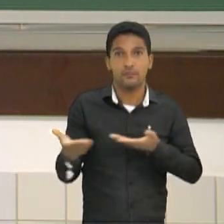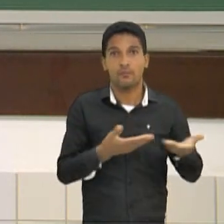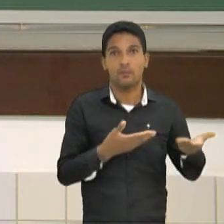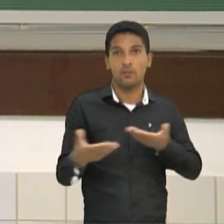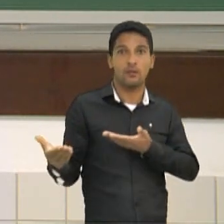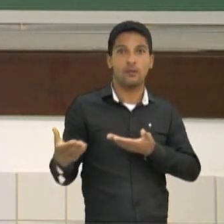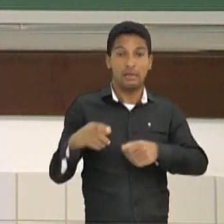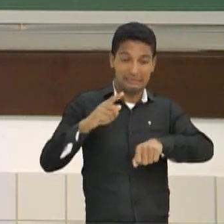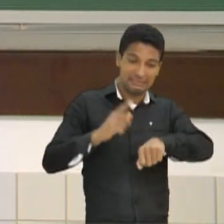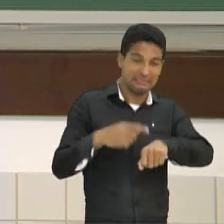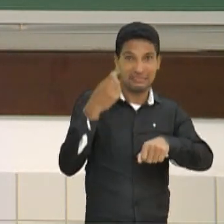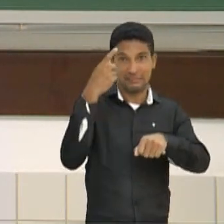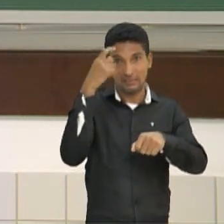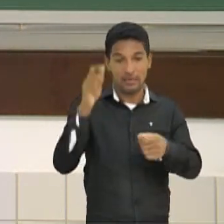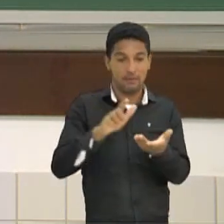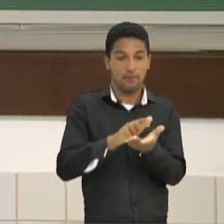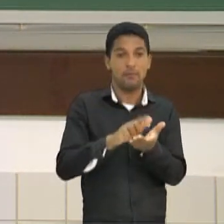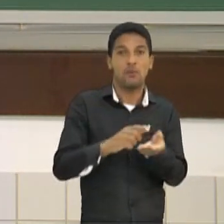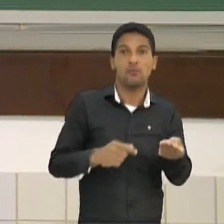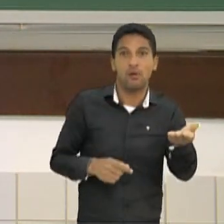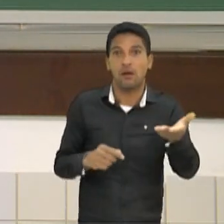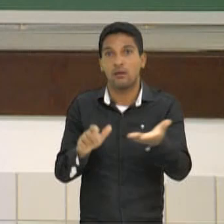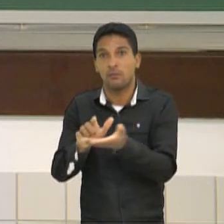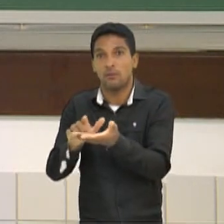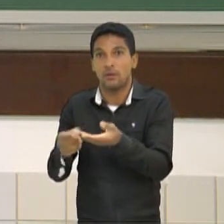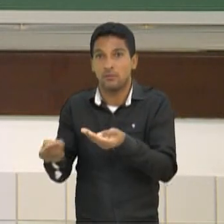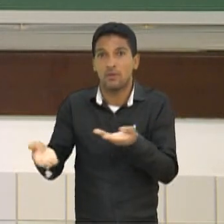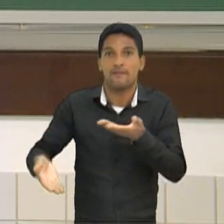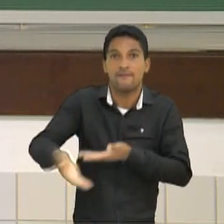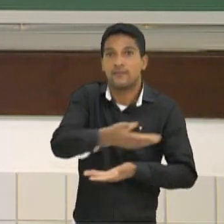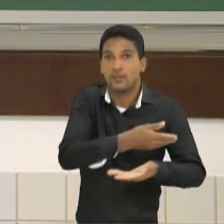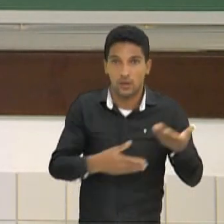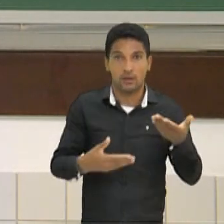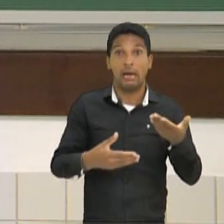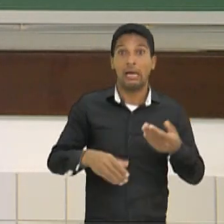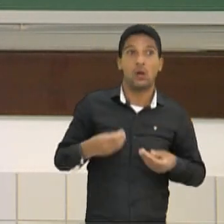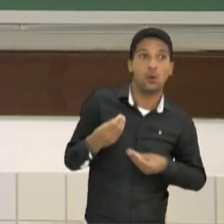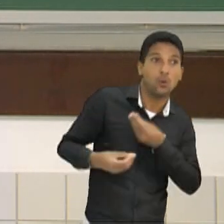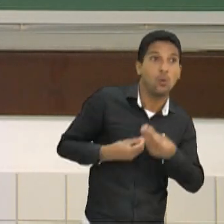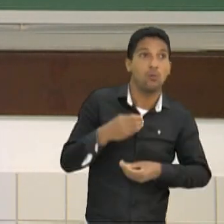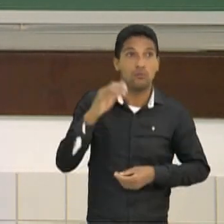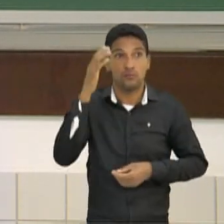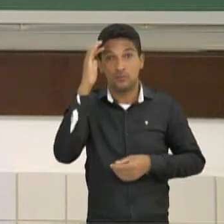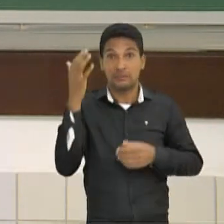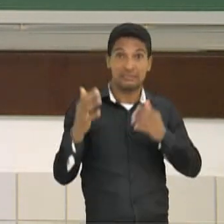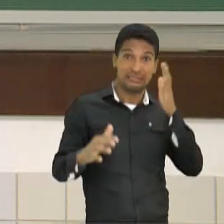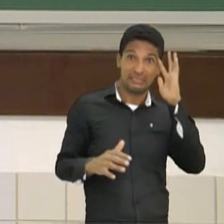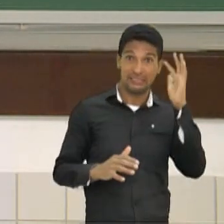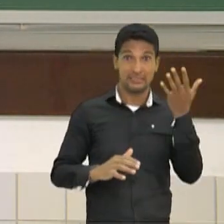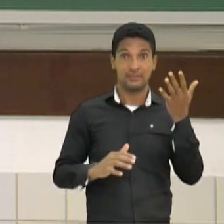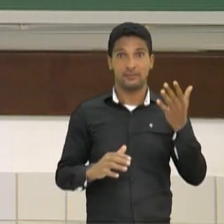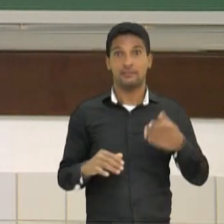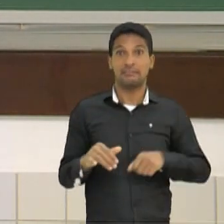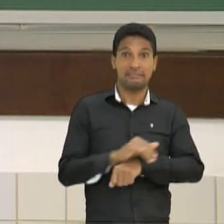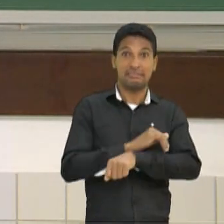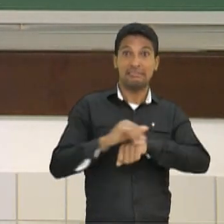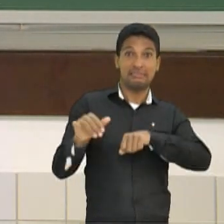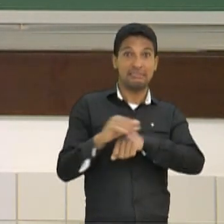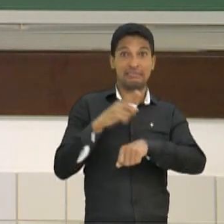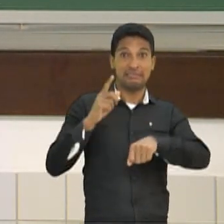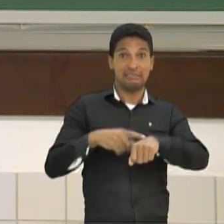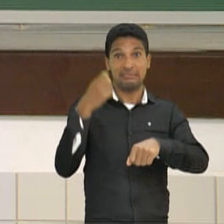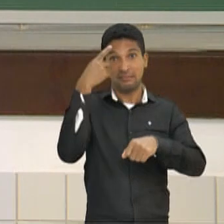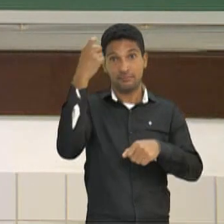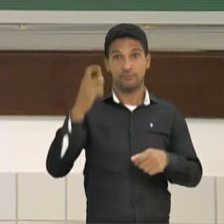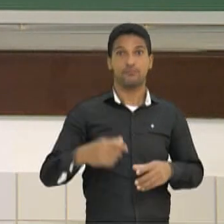Aí, dependendo da situação, troca seus papéis e também o jogo acaba fluindo desta maneira. Então, na improvisação, o mais importante é